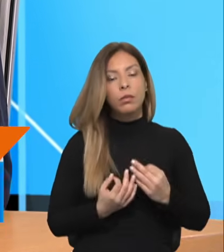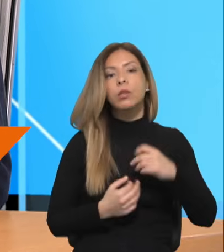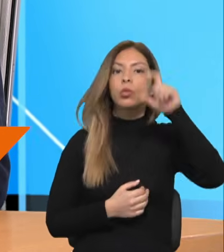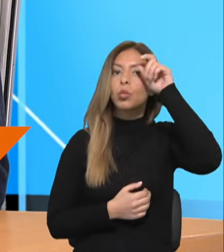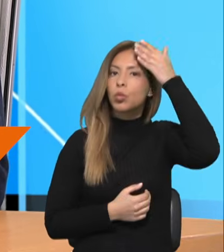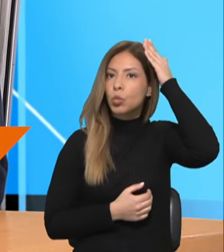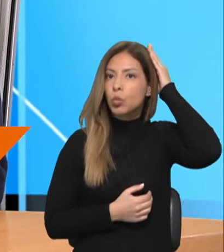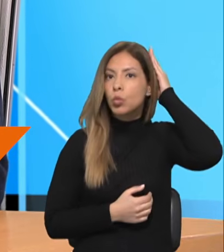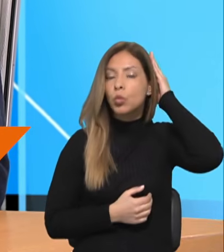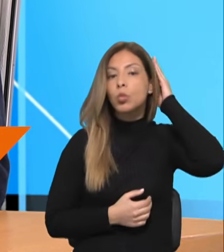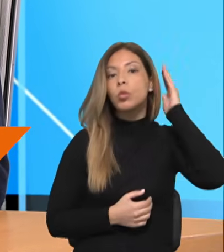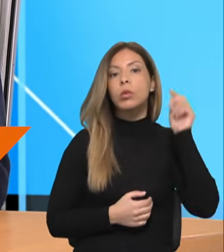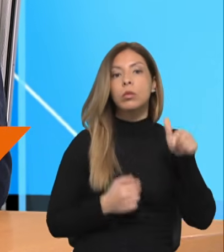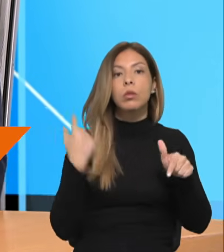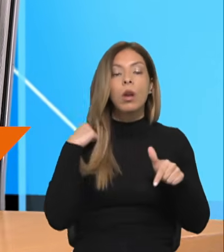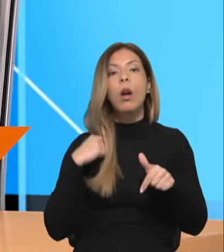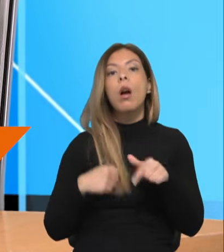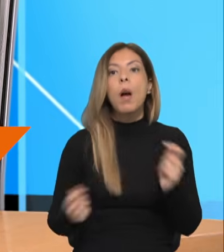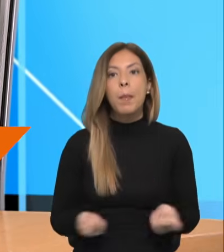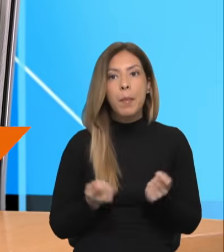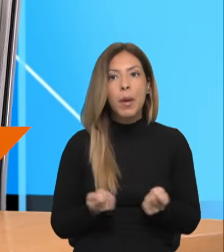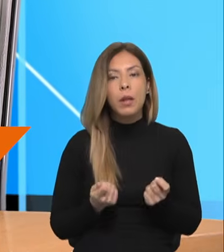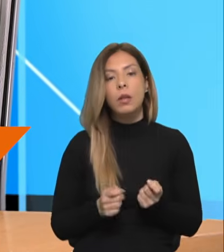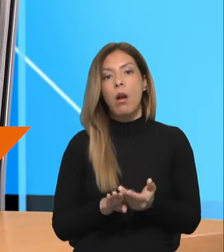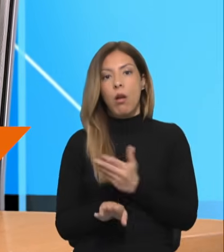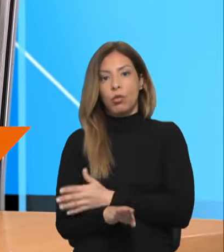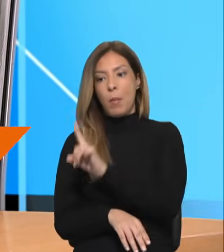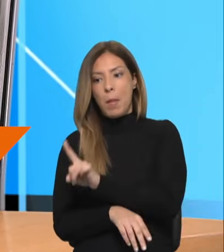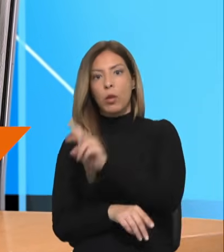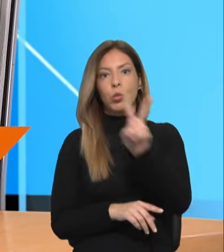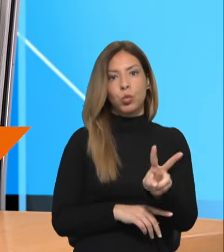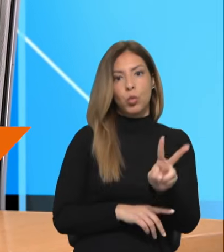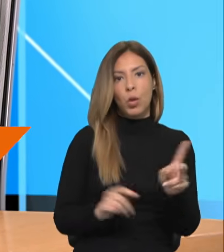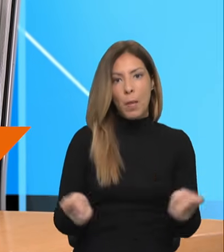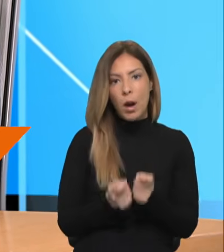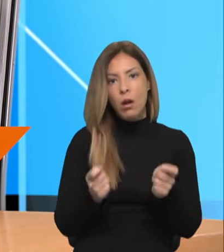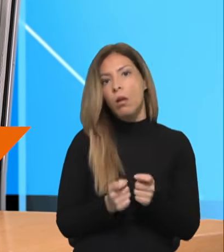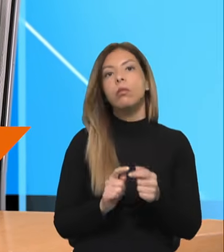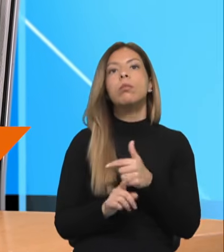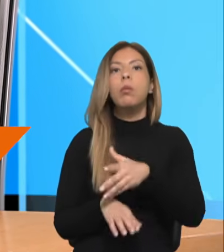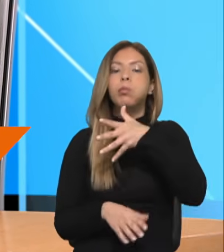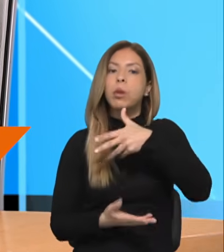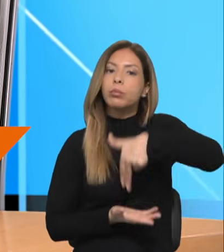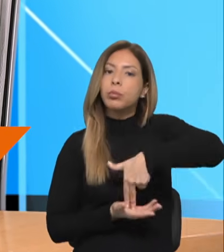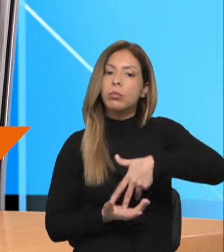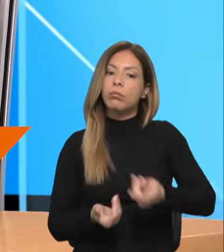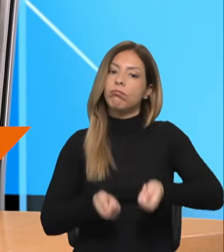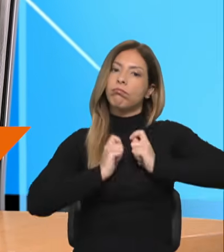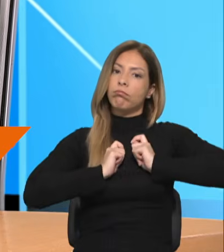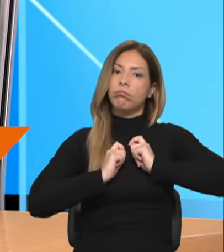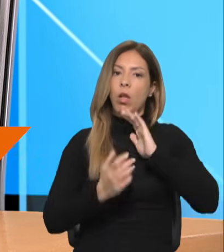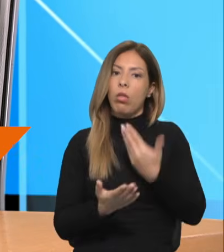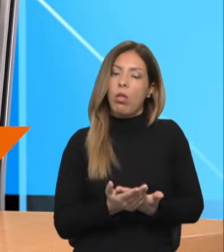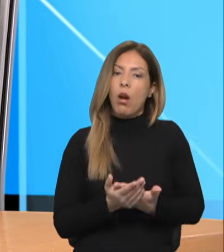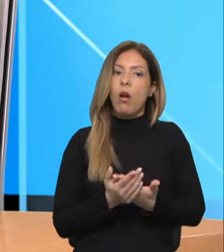Seguro fez toda a campanha eleitoral da primeira volta e da segunda volta e também o discurso de tomada de posse foi nesse